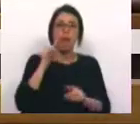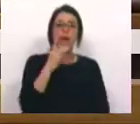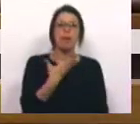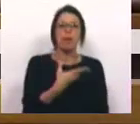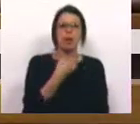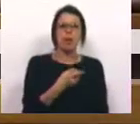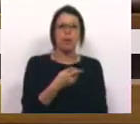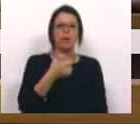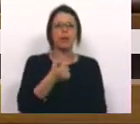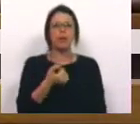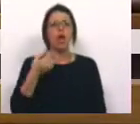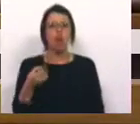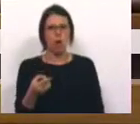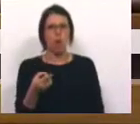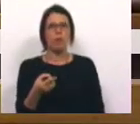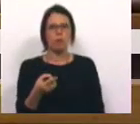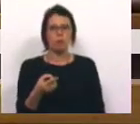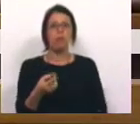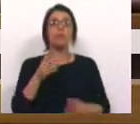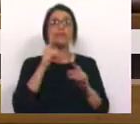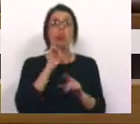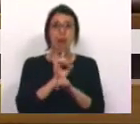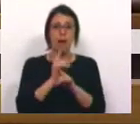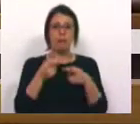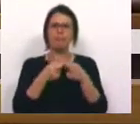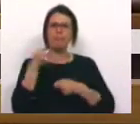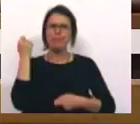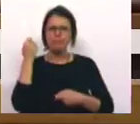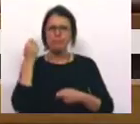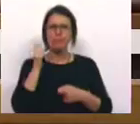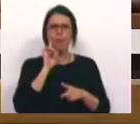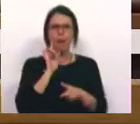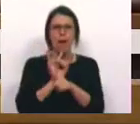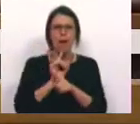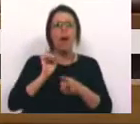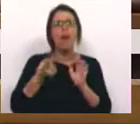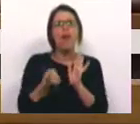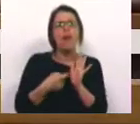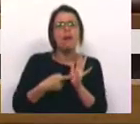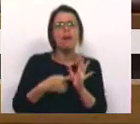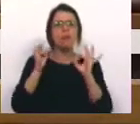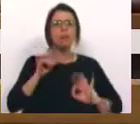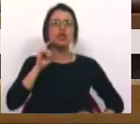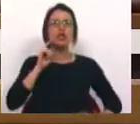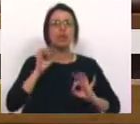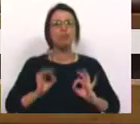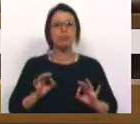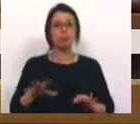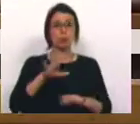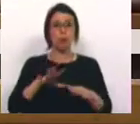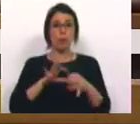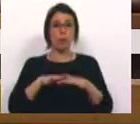de 1959 e que se encontrava desajustado daquela que era a necessidade de segurança das